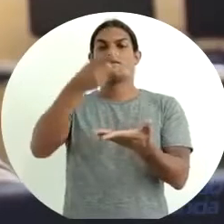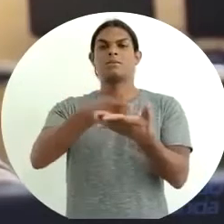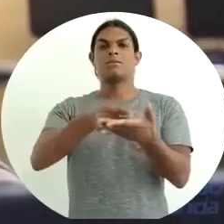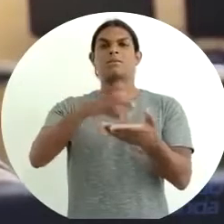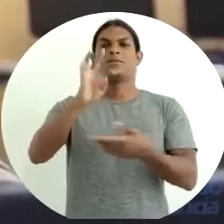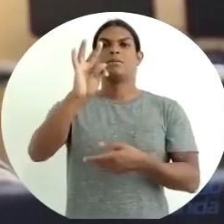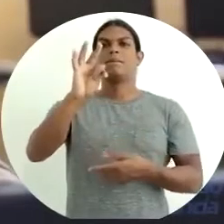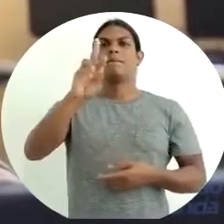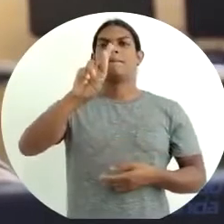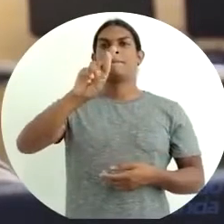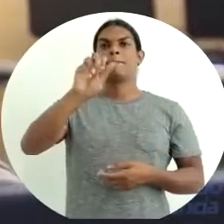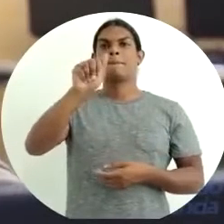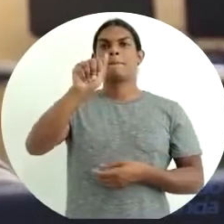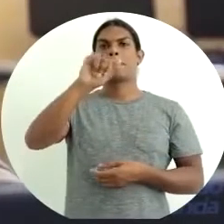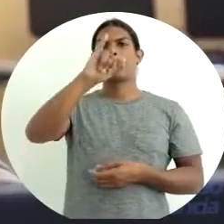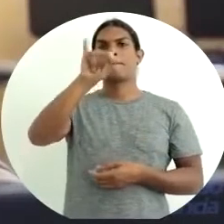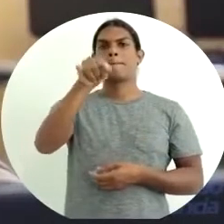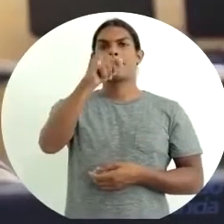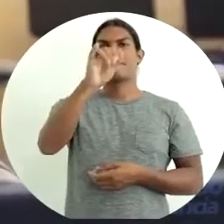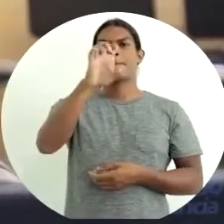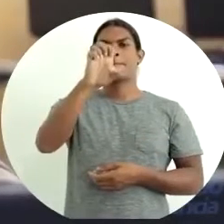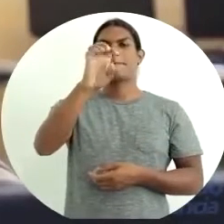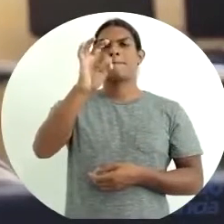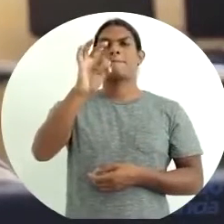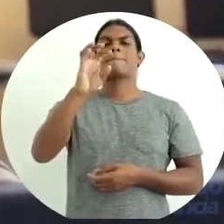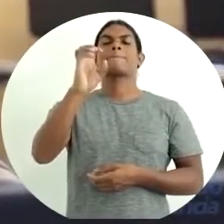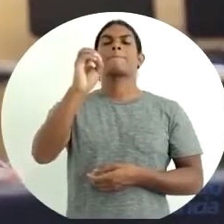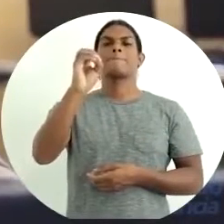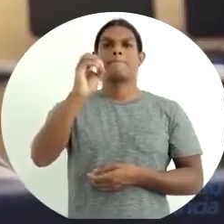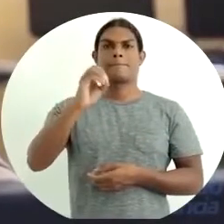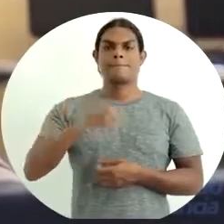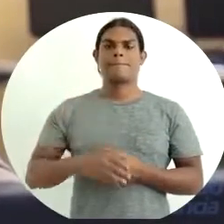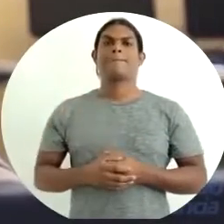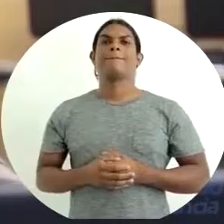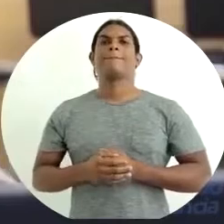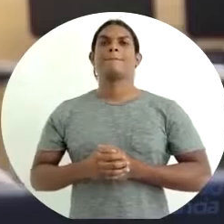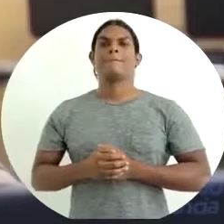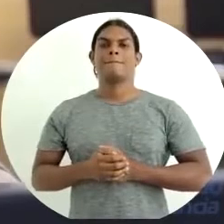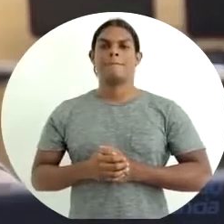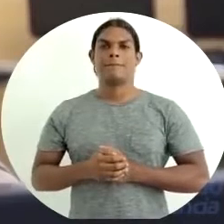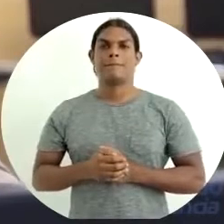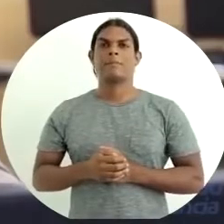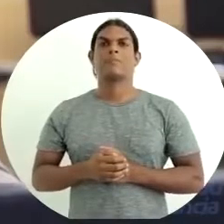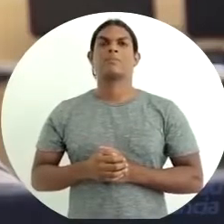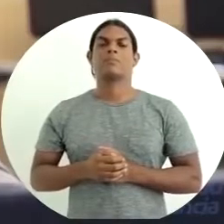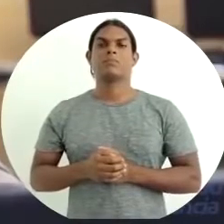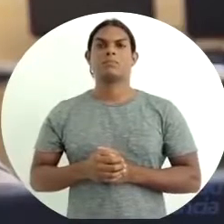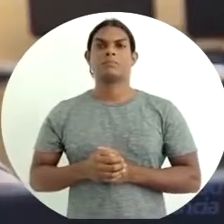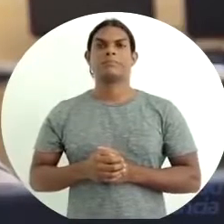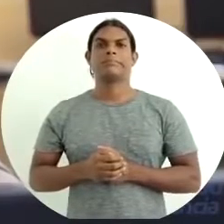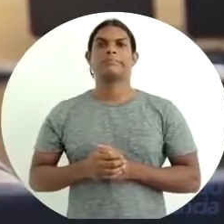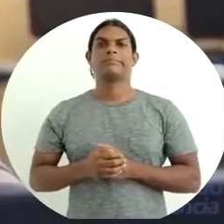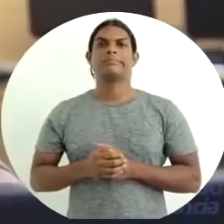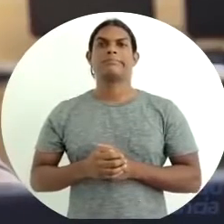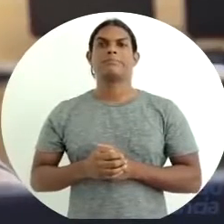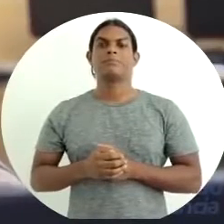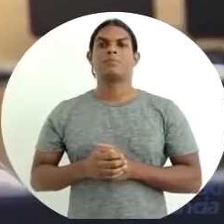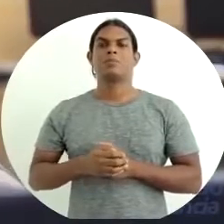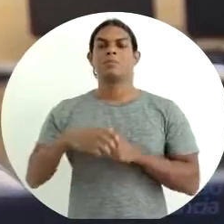trabalho equiparado, e esta equiparação de acidente de trabalho, a doutrina chama de acidente de trajeto. Então,